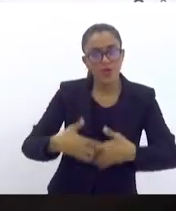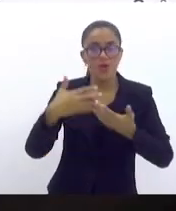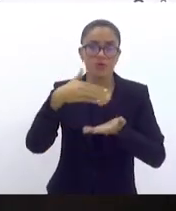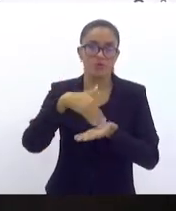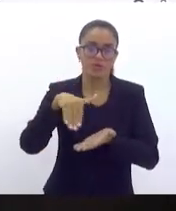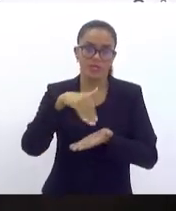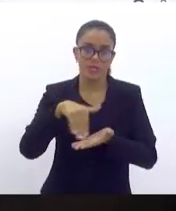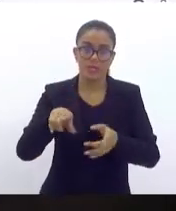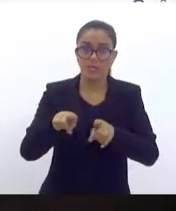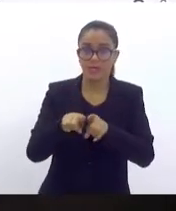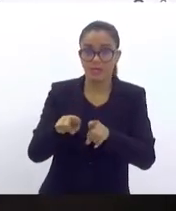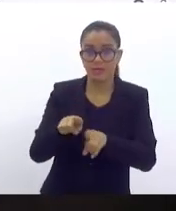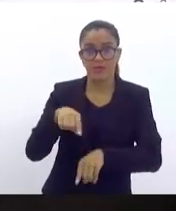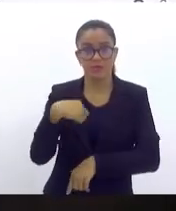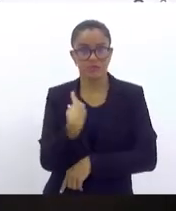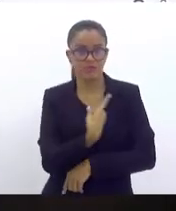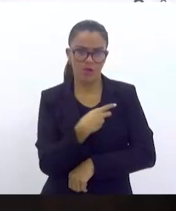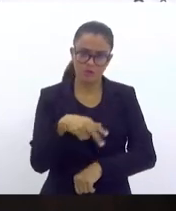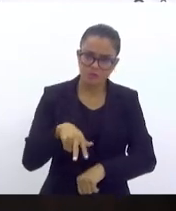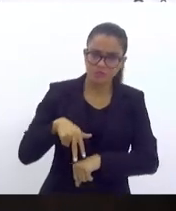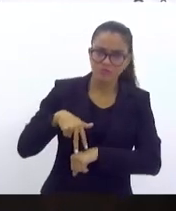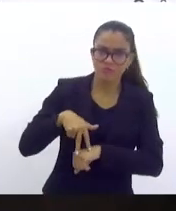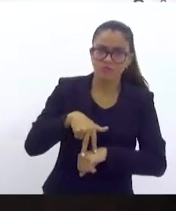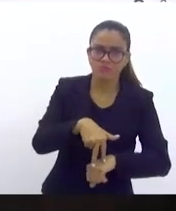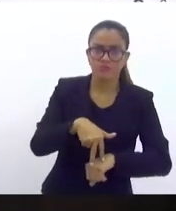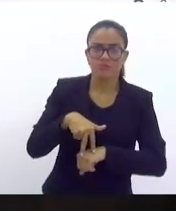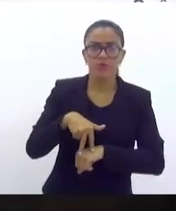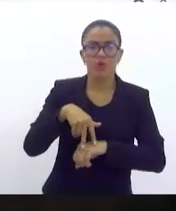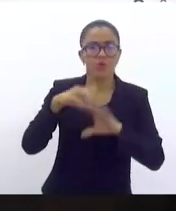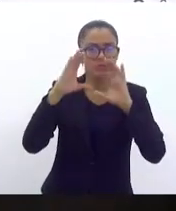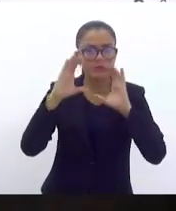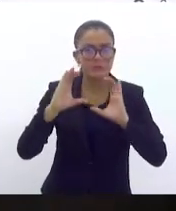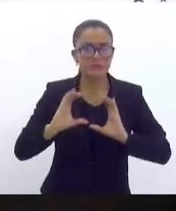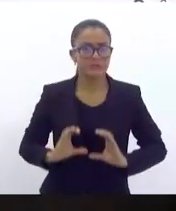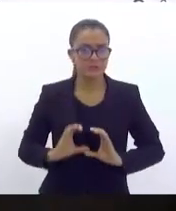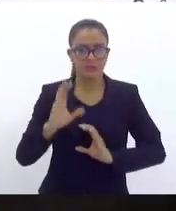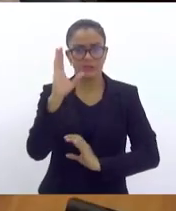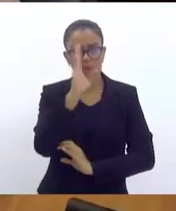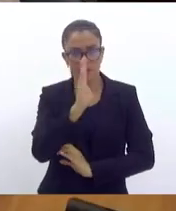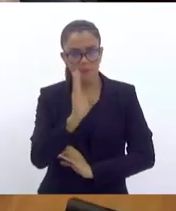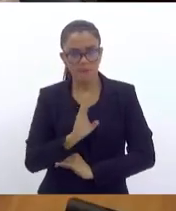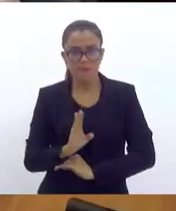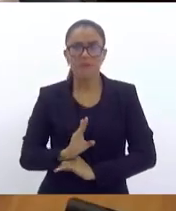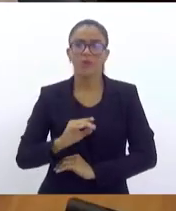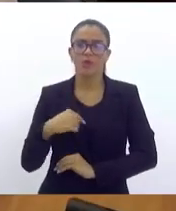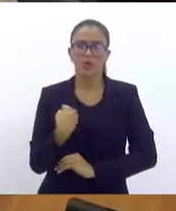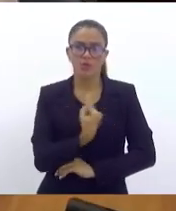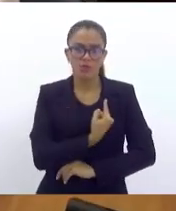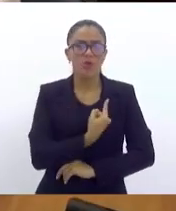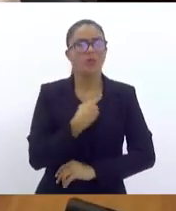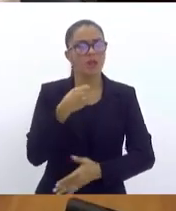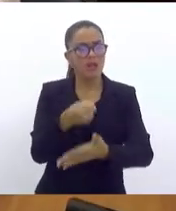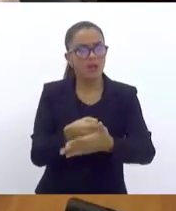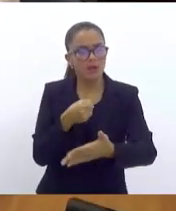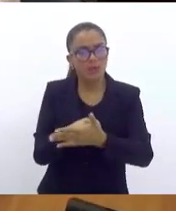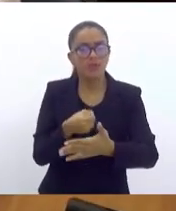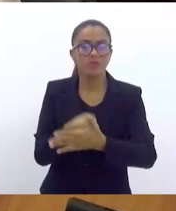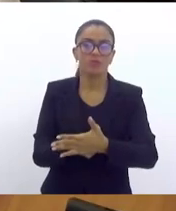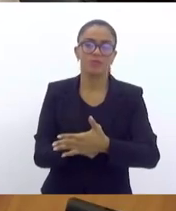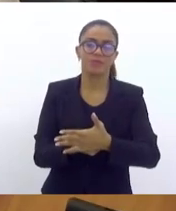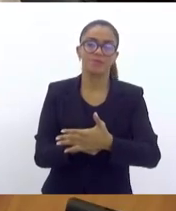e também o nosso posicionamento como cidadão brasileiro nós estaremos lutando